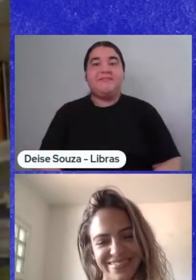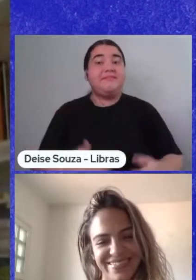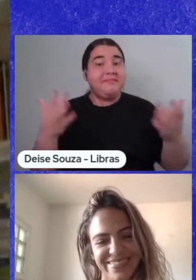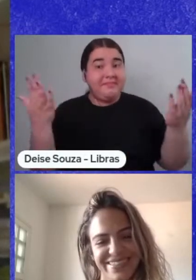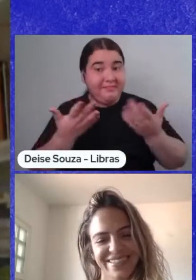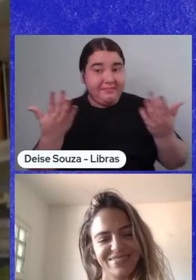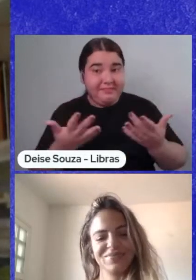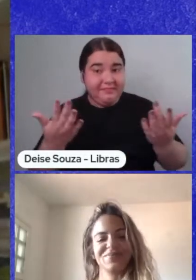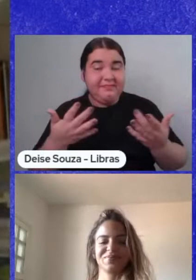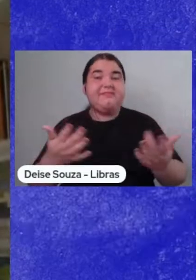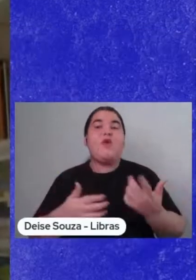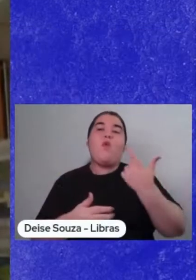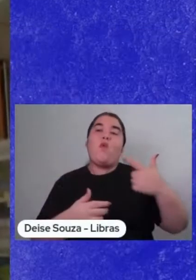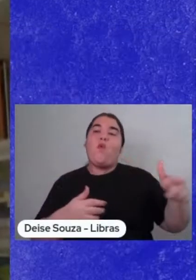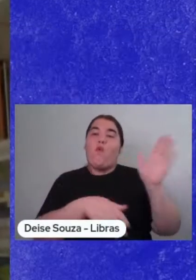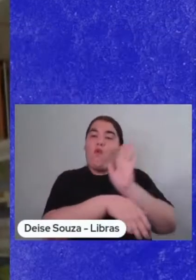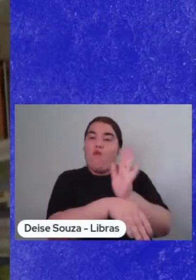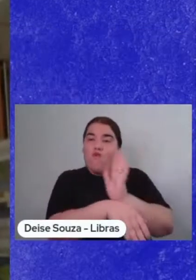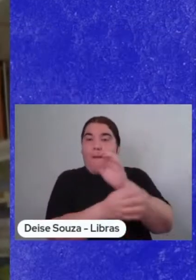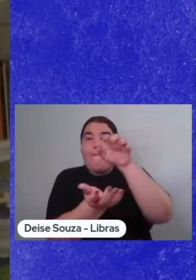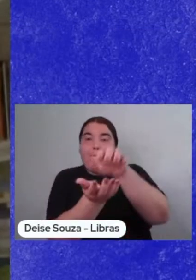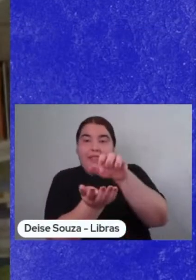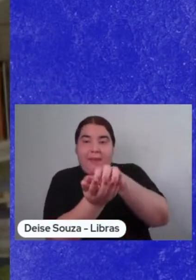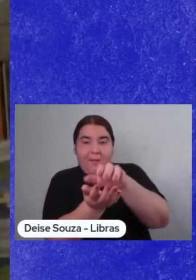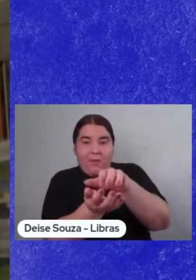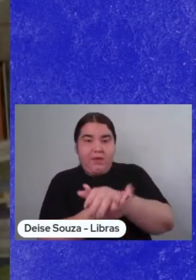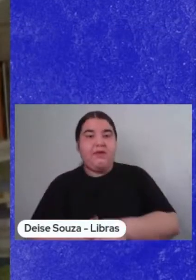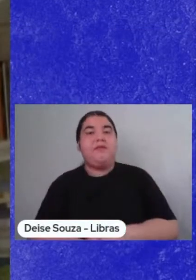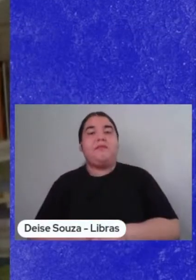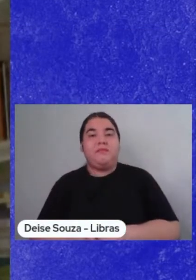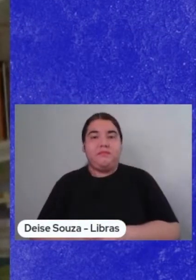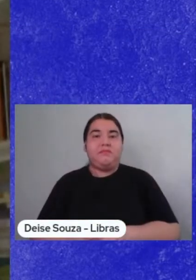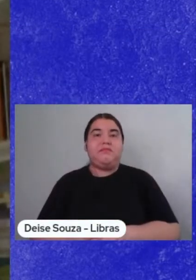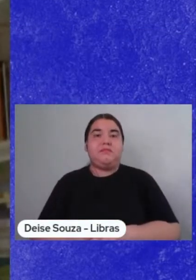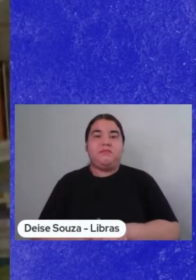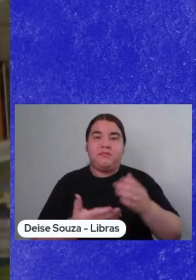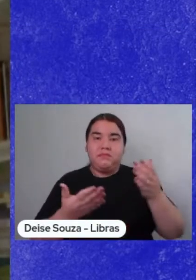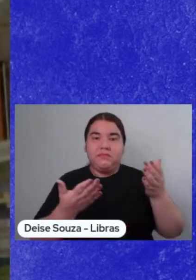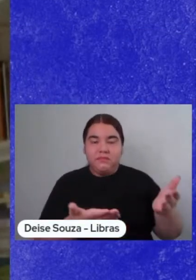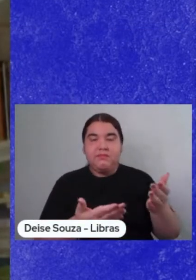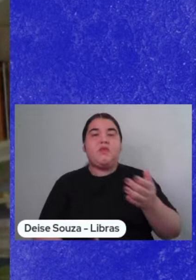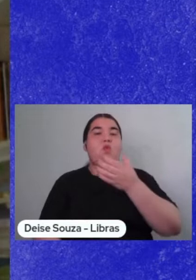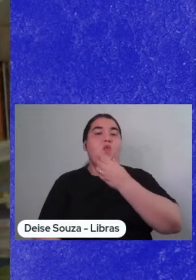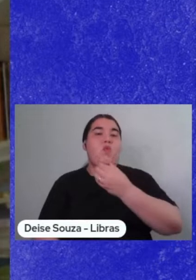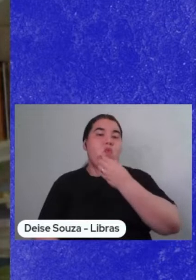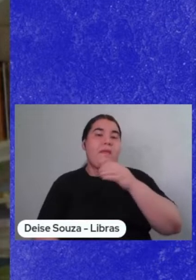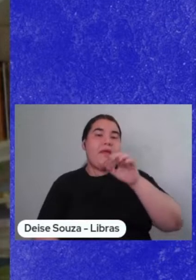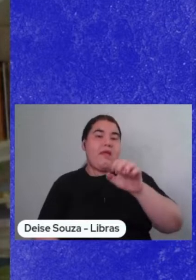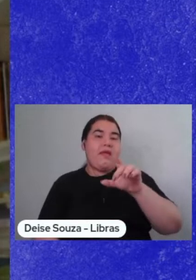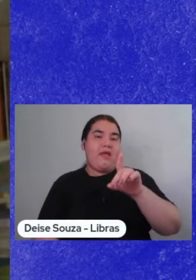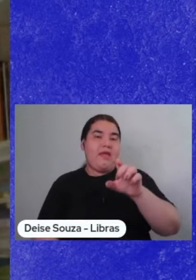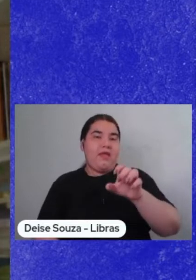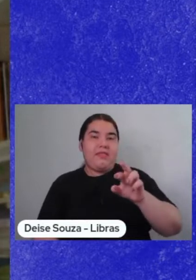então, para mais um filme pernambucano dessa mostra, que é o Balido Interno, do Éder D.O., que já está aqui também com a gente. Vai dar um